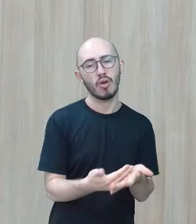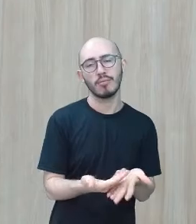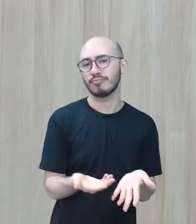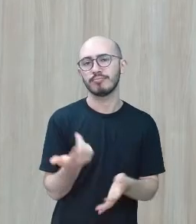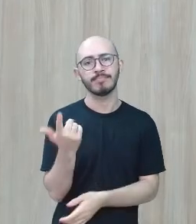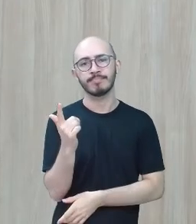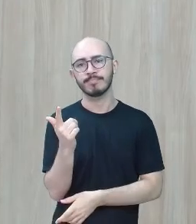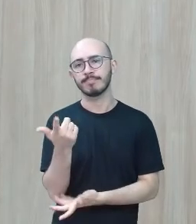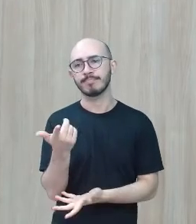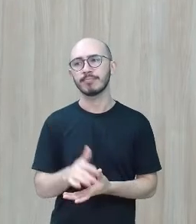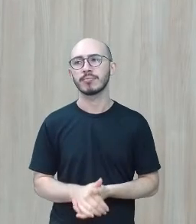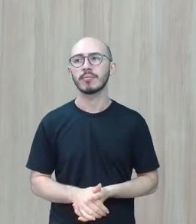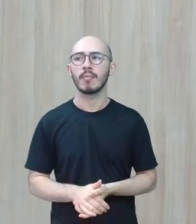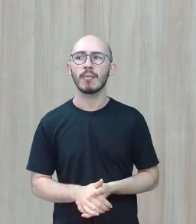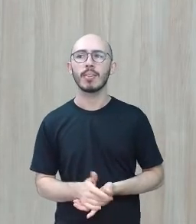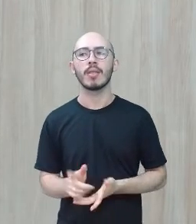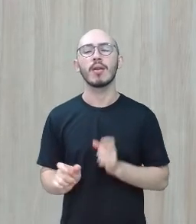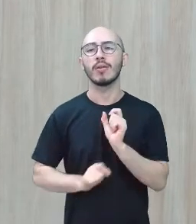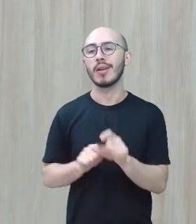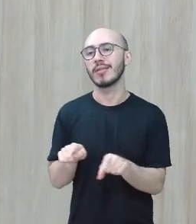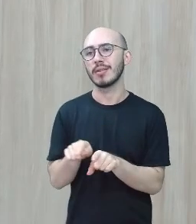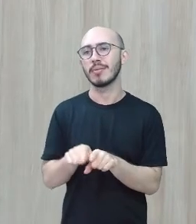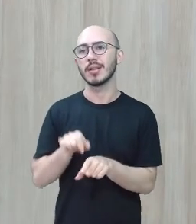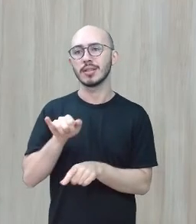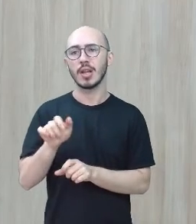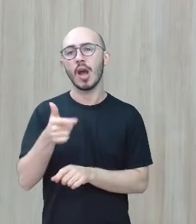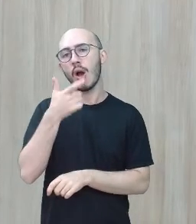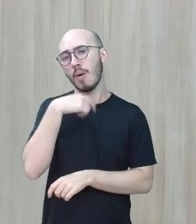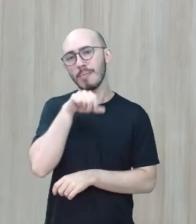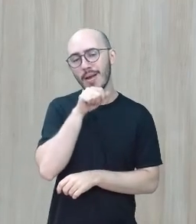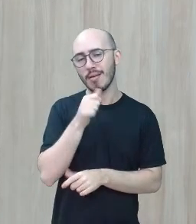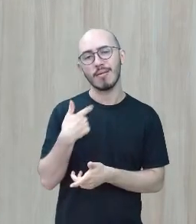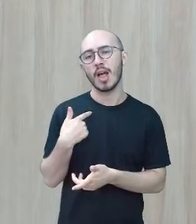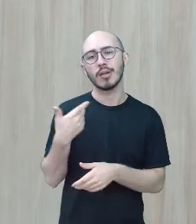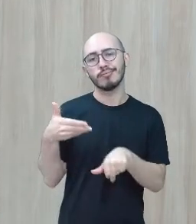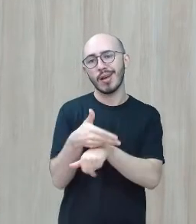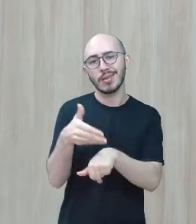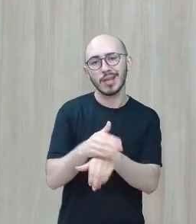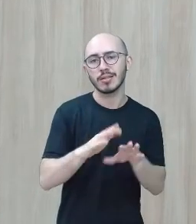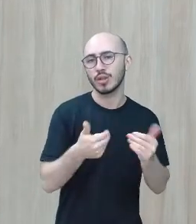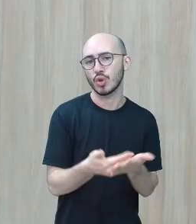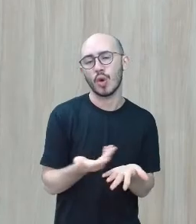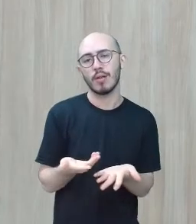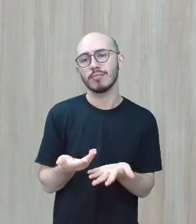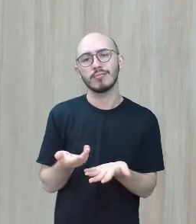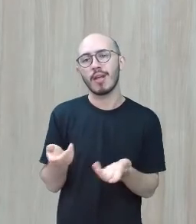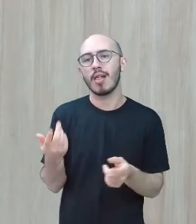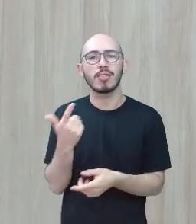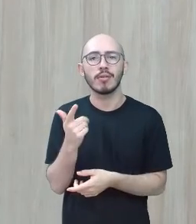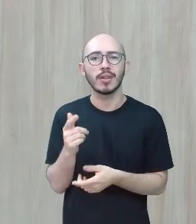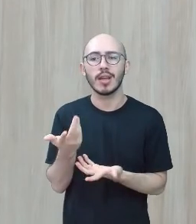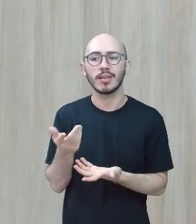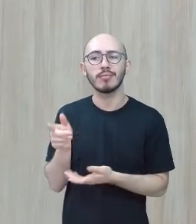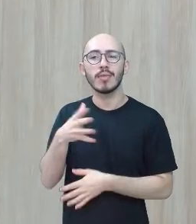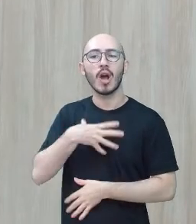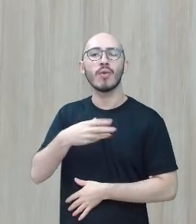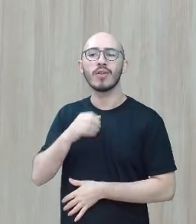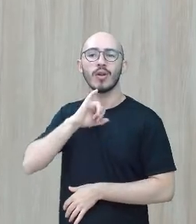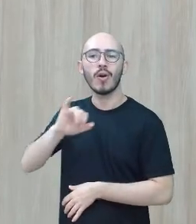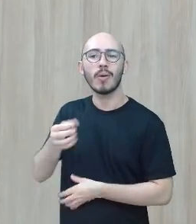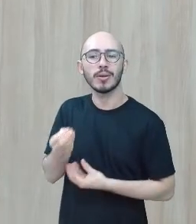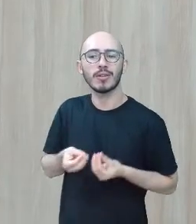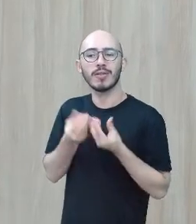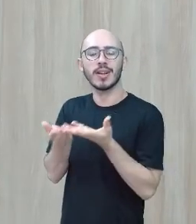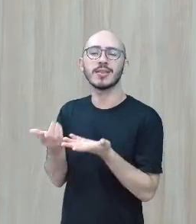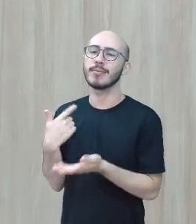qualidade, dificilmente oferecerá ao filho oportunidades pela falta de condição. E este provavelmente terá o destino daquele.